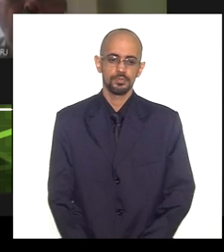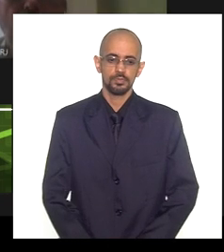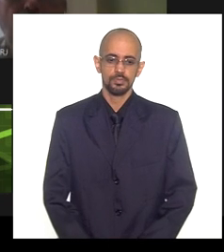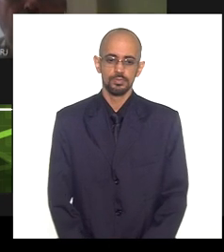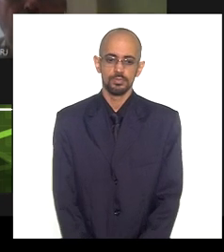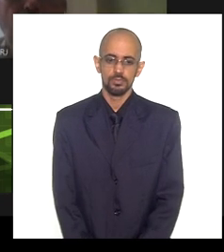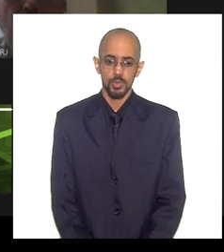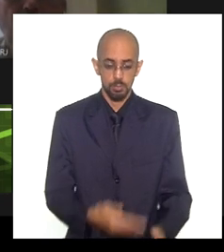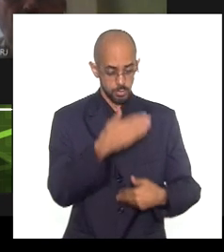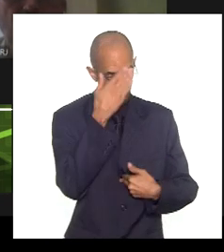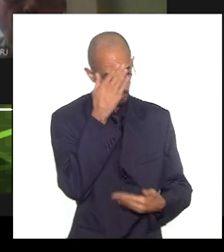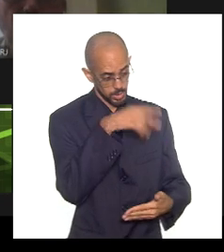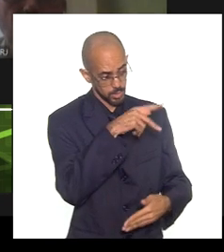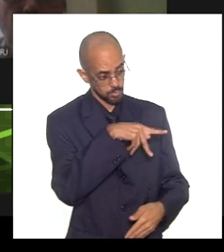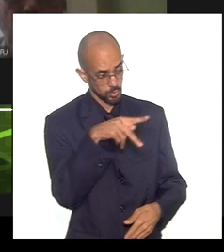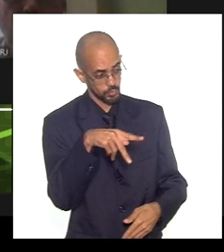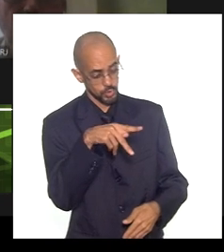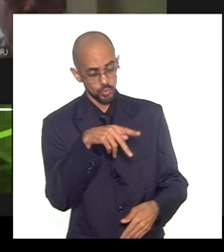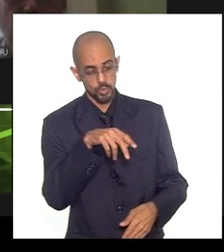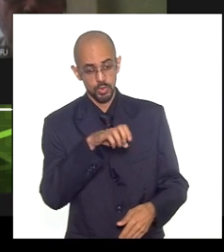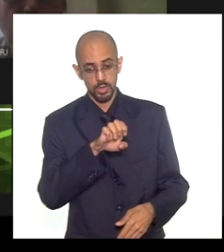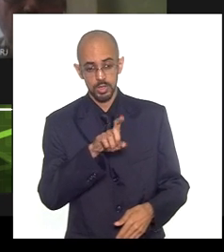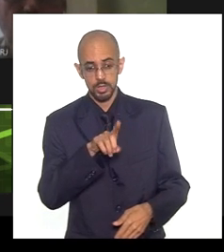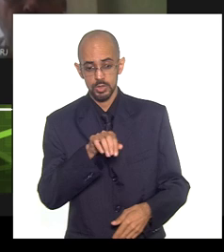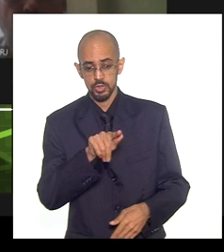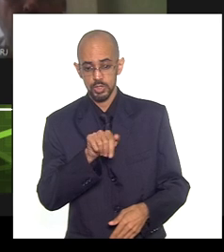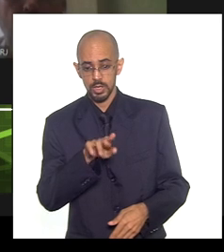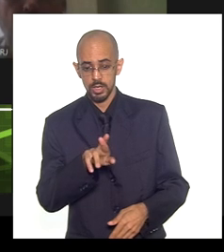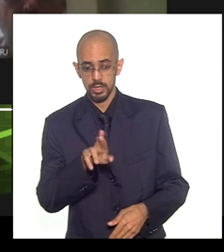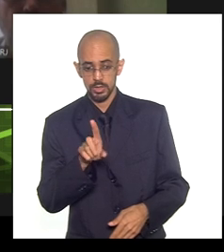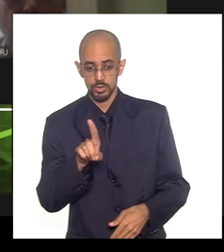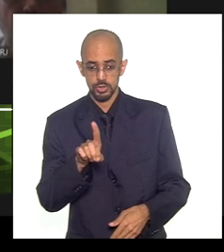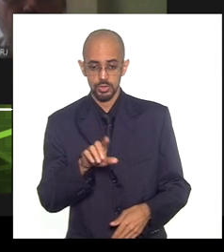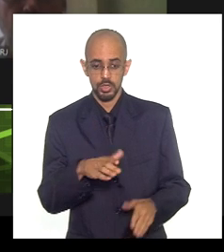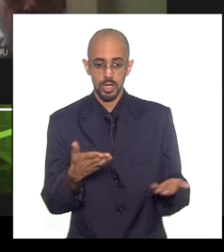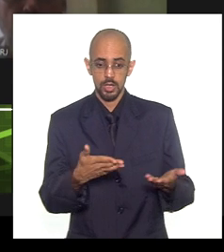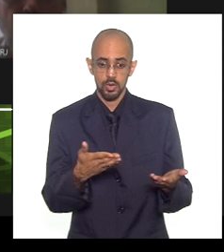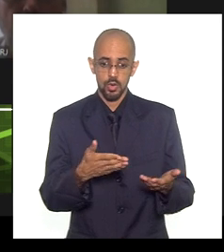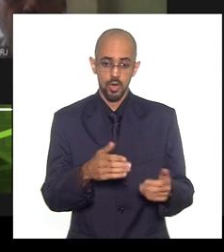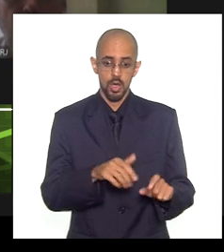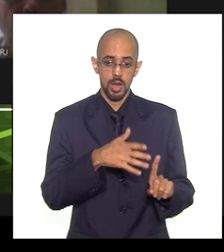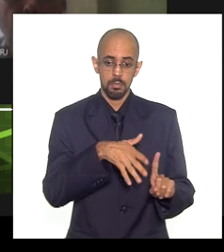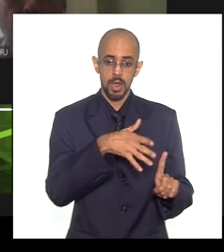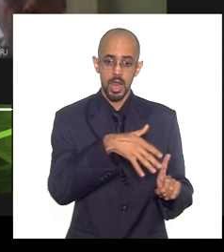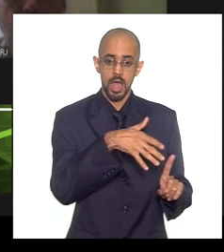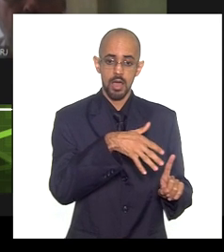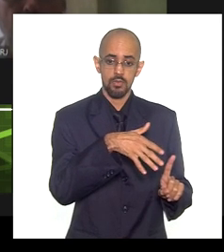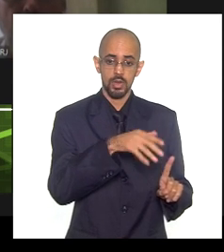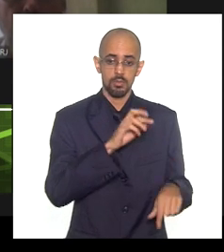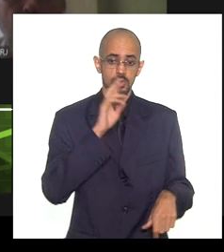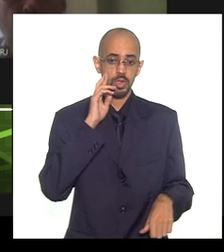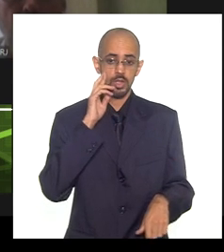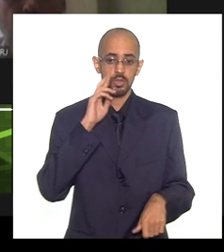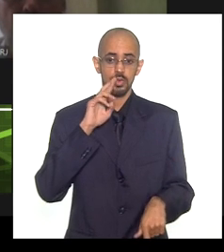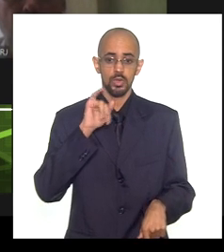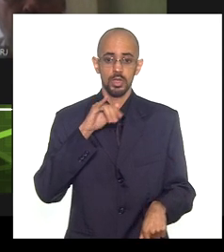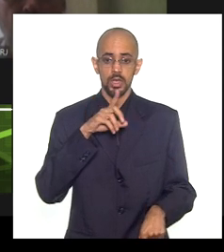Obrigado professor Edgar passa a palavra agora para o magnífico reitor Ricardo Lodi